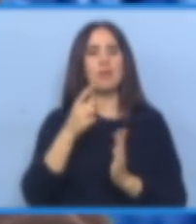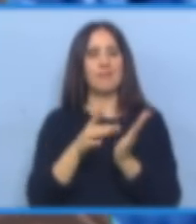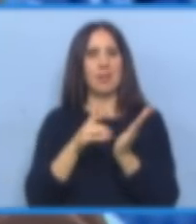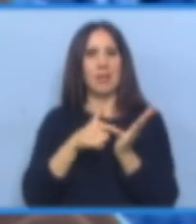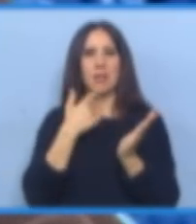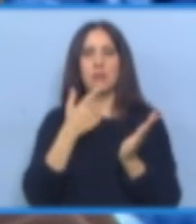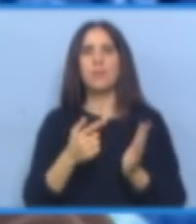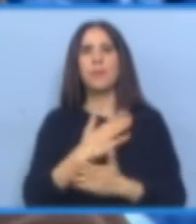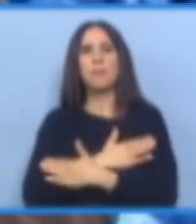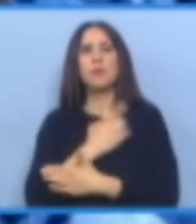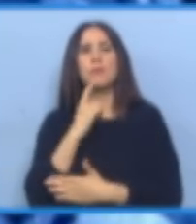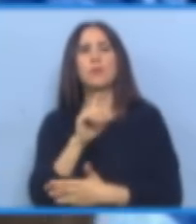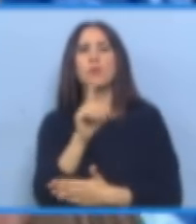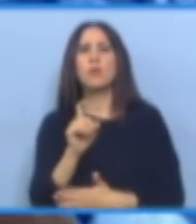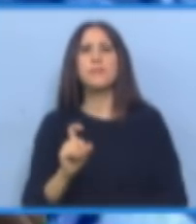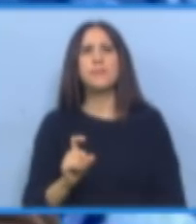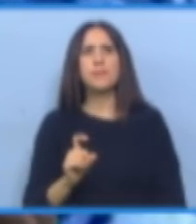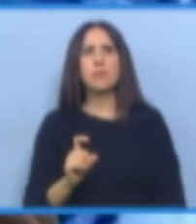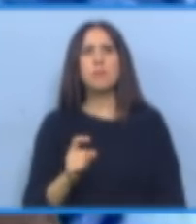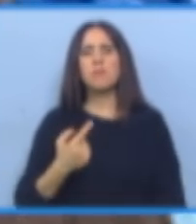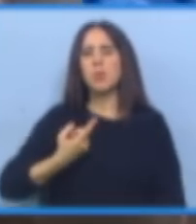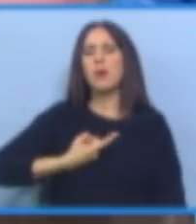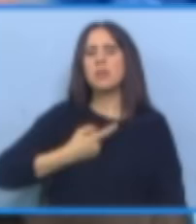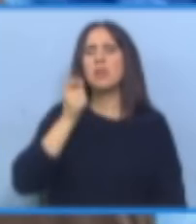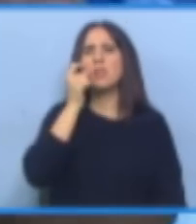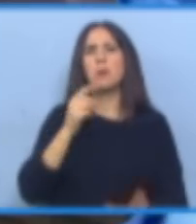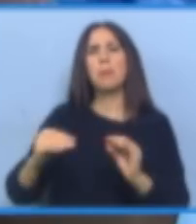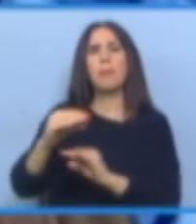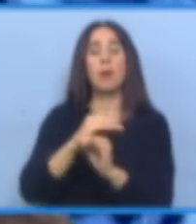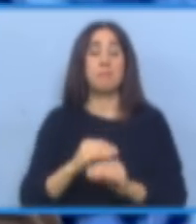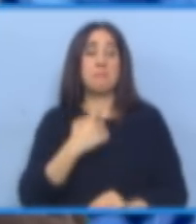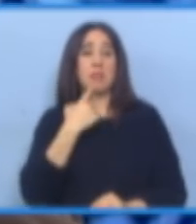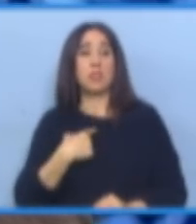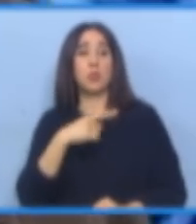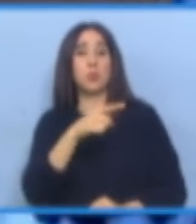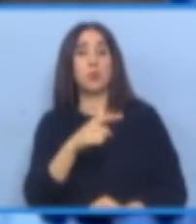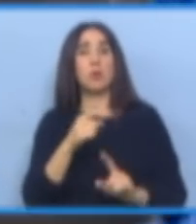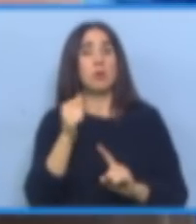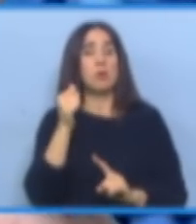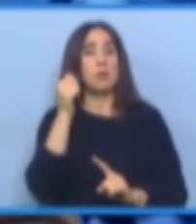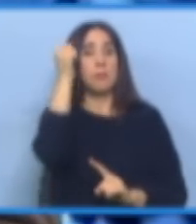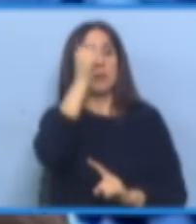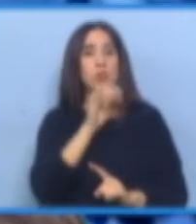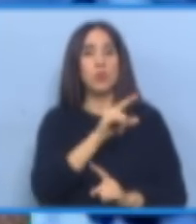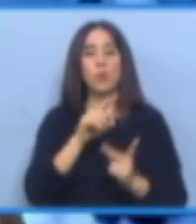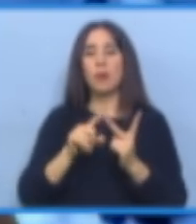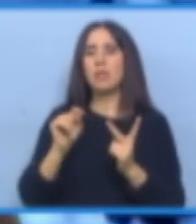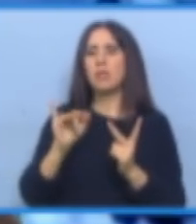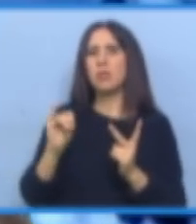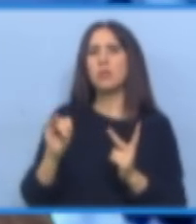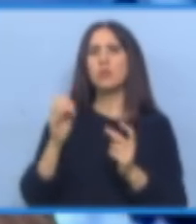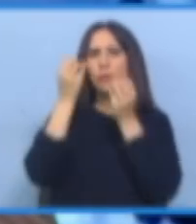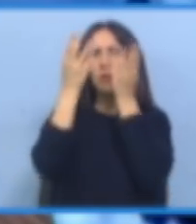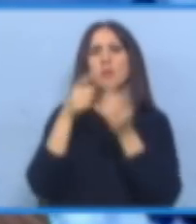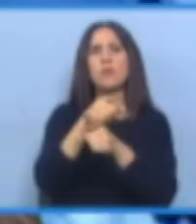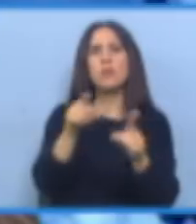Evangelhos, pergunta aos amigos: olha, quem é que as pessoas dizem que eu sou? Olha, uns dizem que tu és João Batista, outros Elias, outros um dos profetas. E vocês?